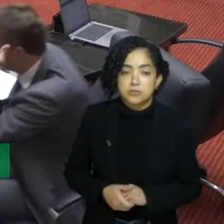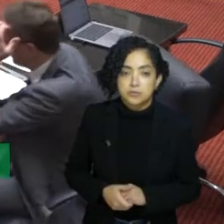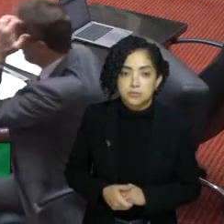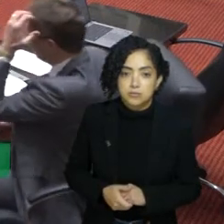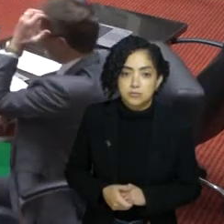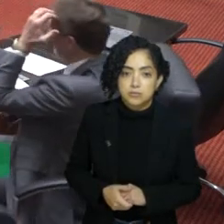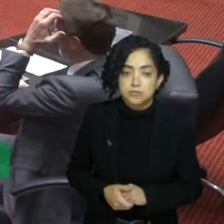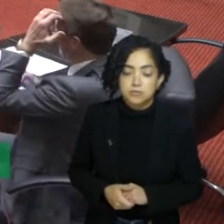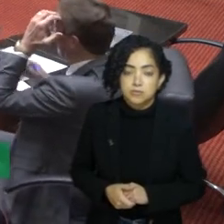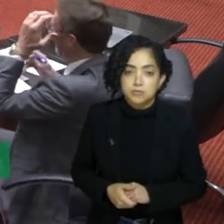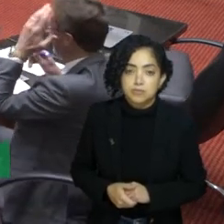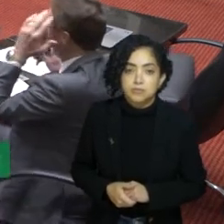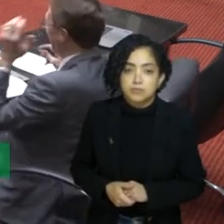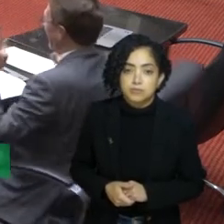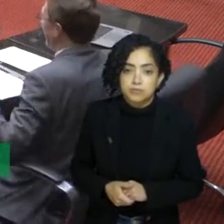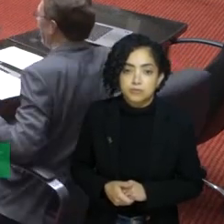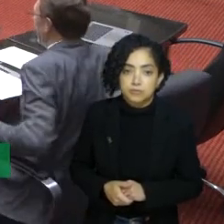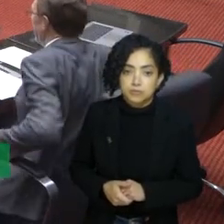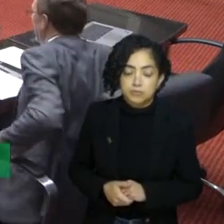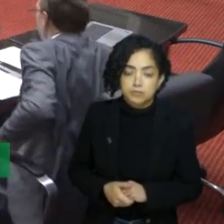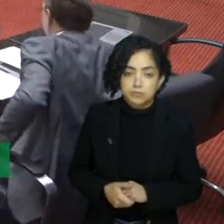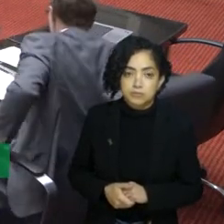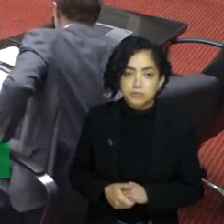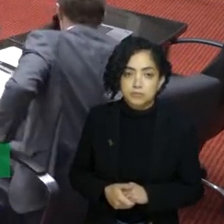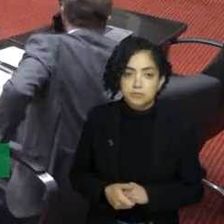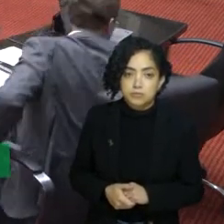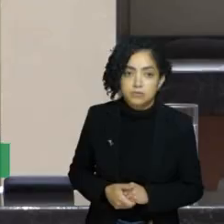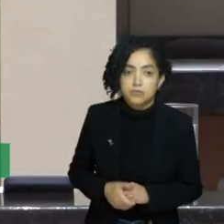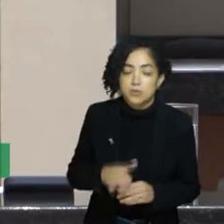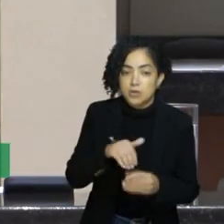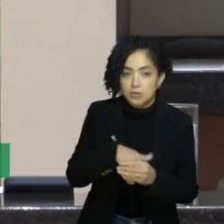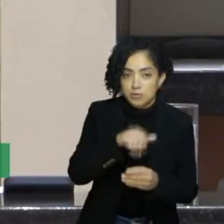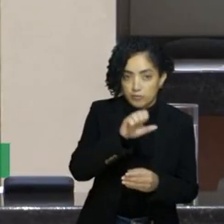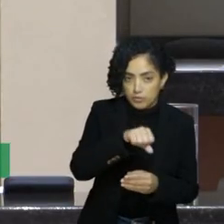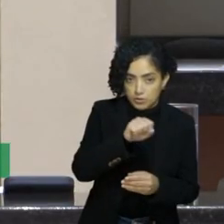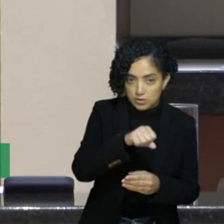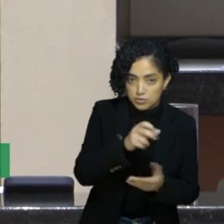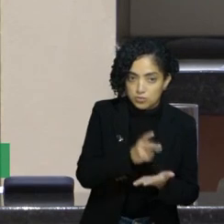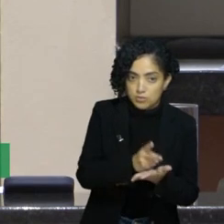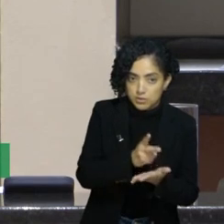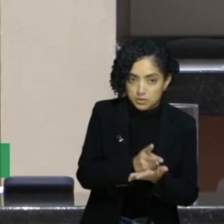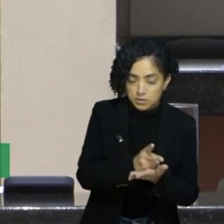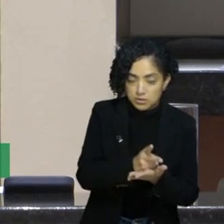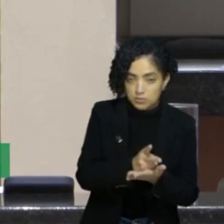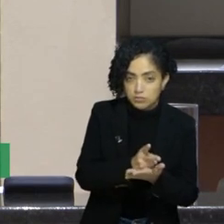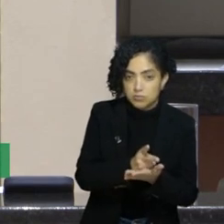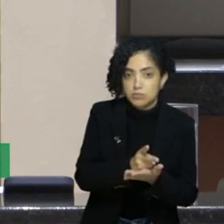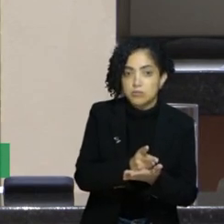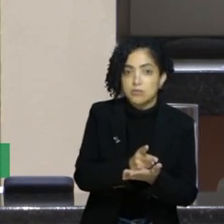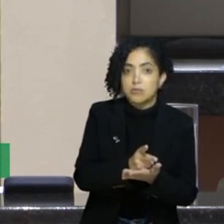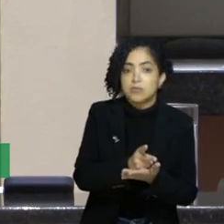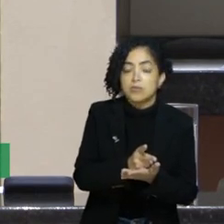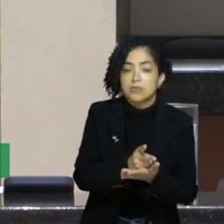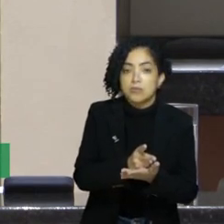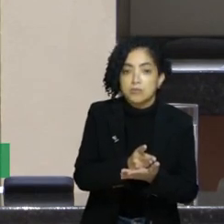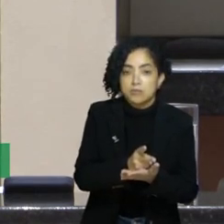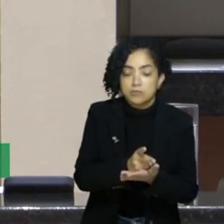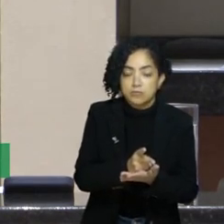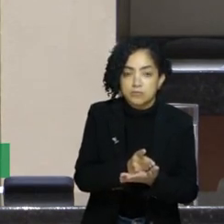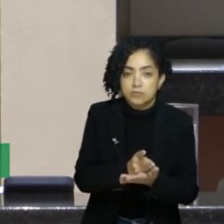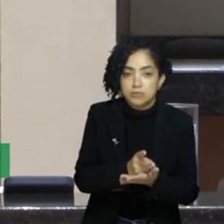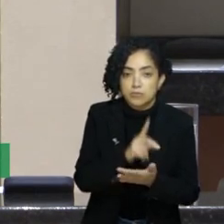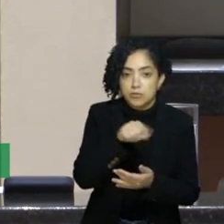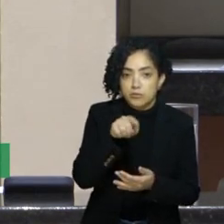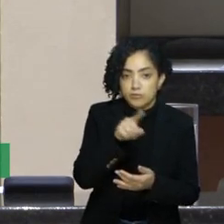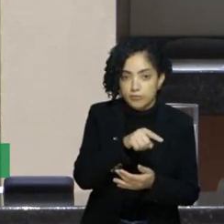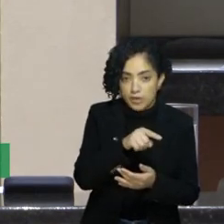deputados possam exercer seu direito de voto. Quem vota sim, mantém o encaminhamento de veto